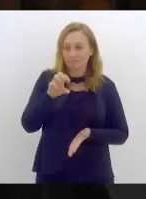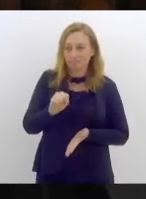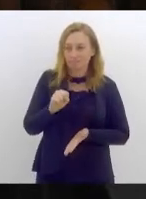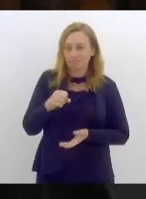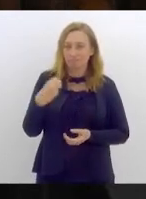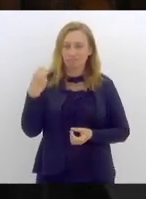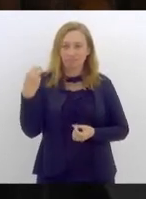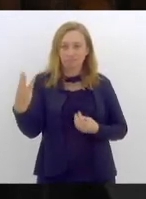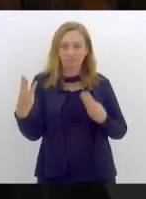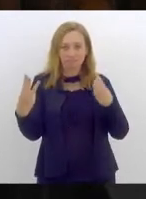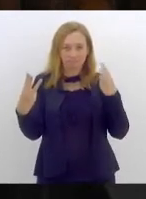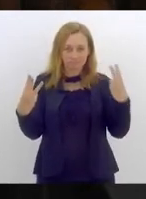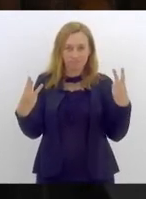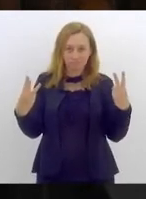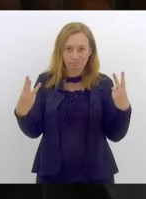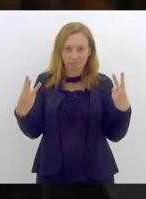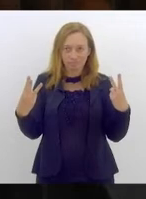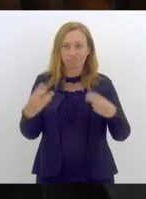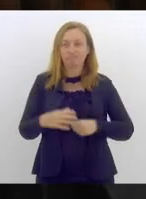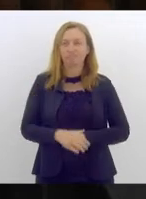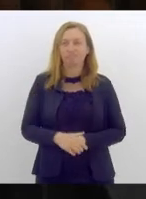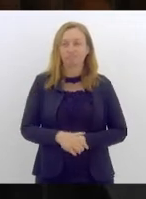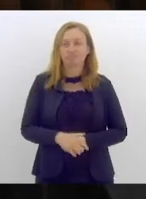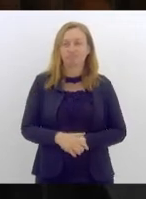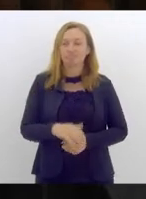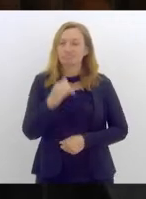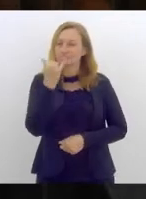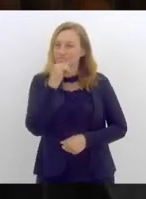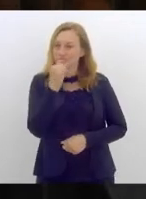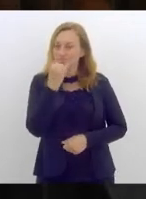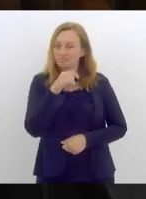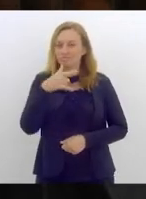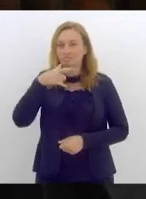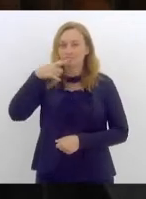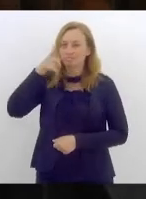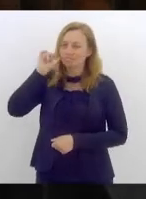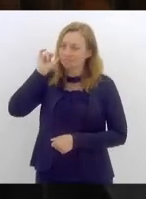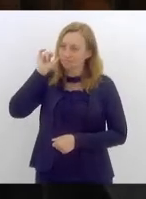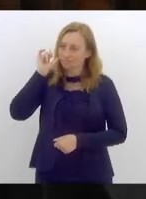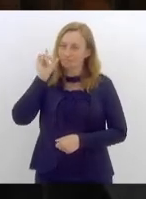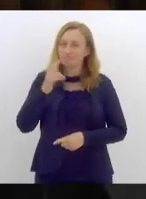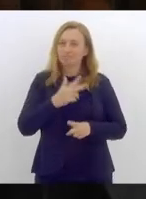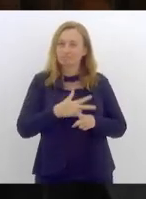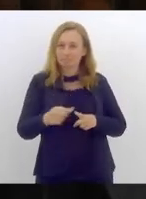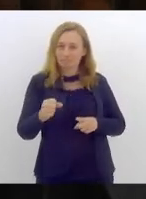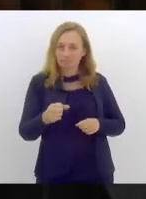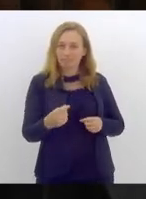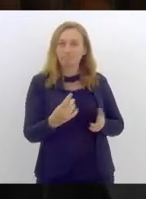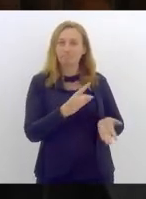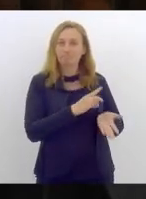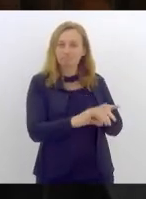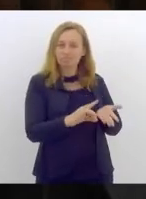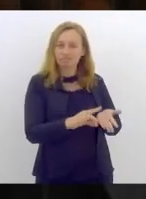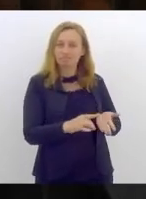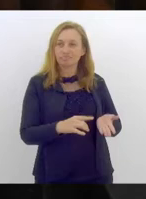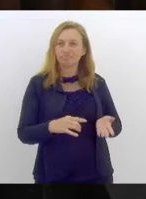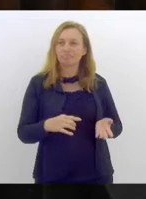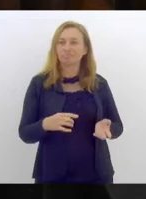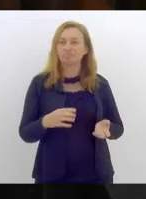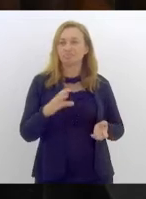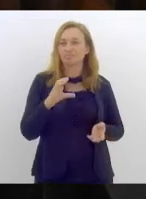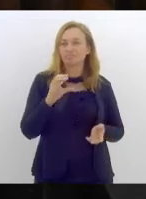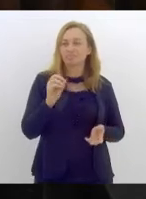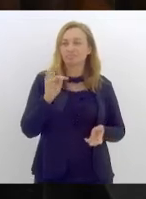3 a 2 o Fluminense ontem venceu o seu adversário se o Corinthians